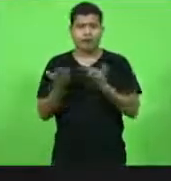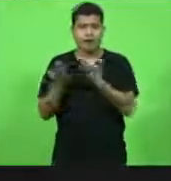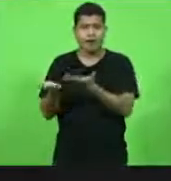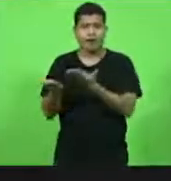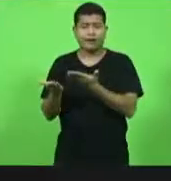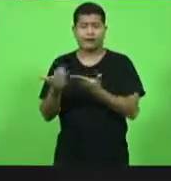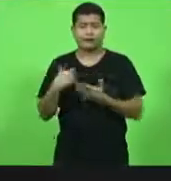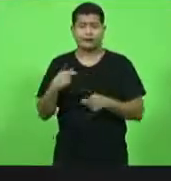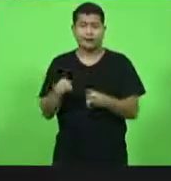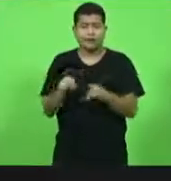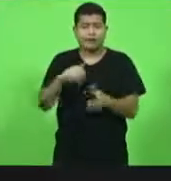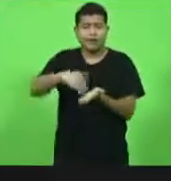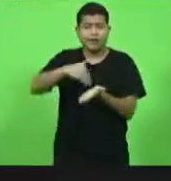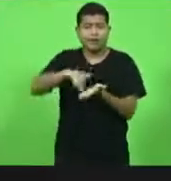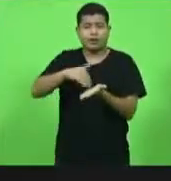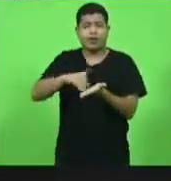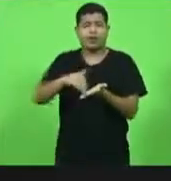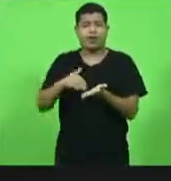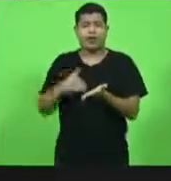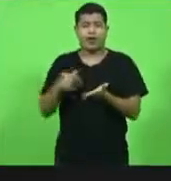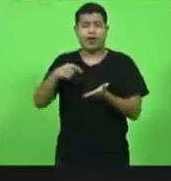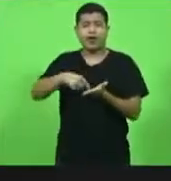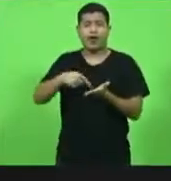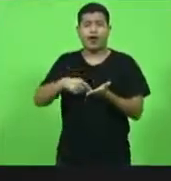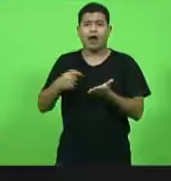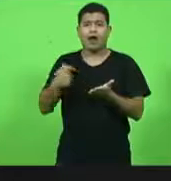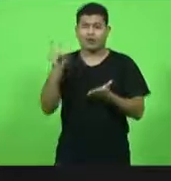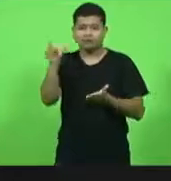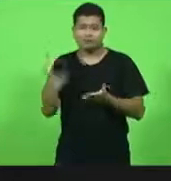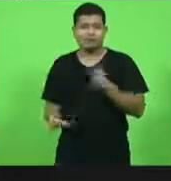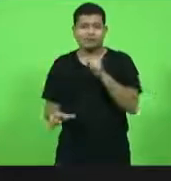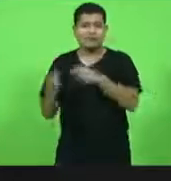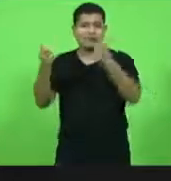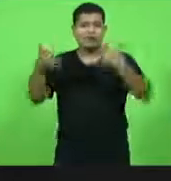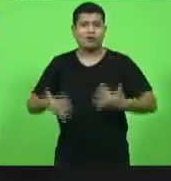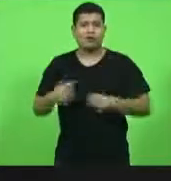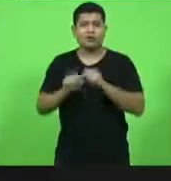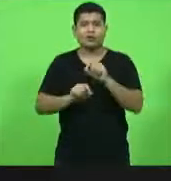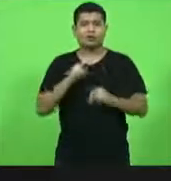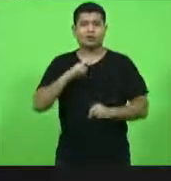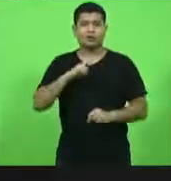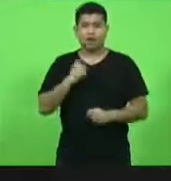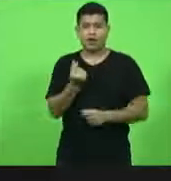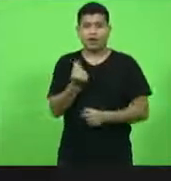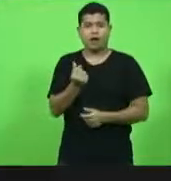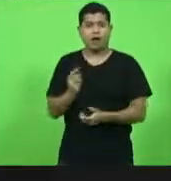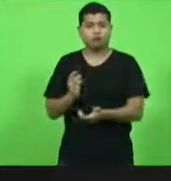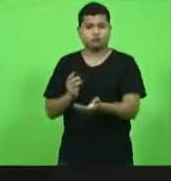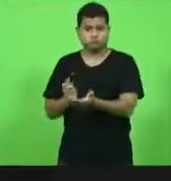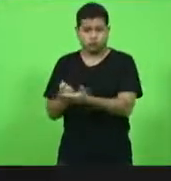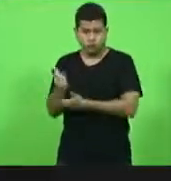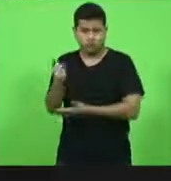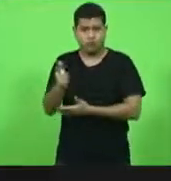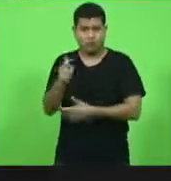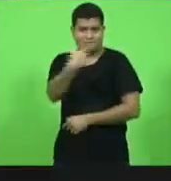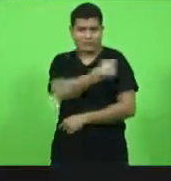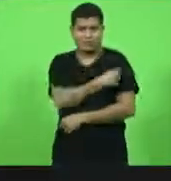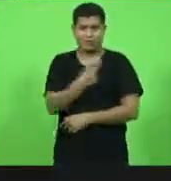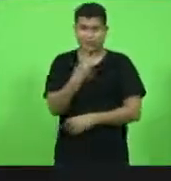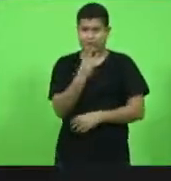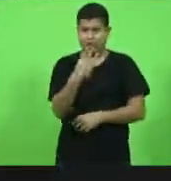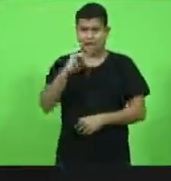disse que havia 300 milhões disponíveis em Santa Catarina para compra de vacinas. Infelizmente, não avançou. Fizemos